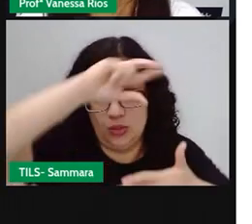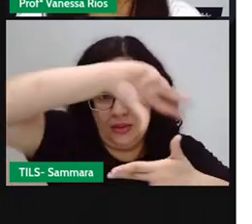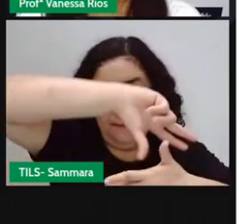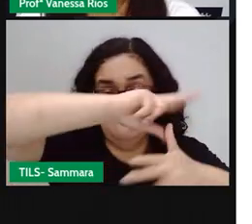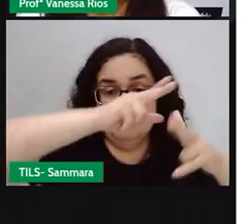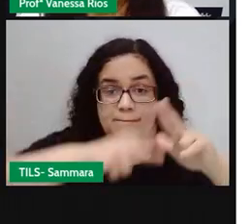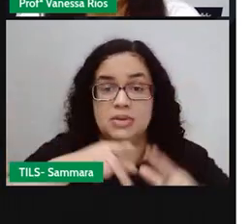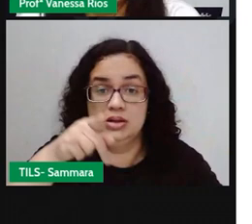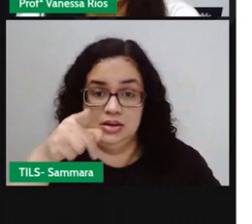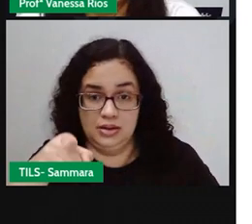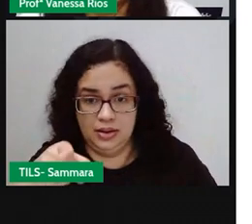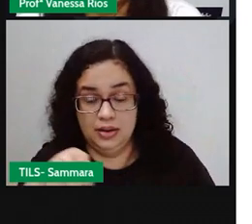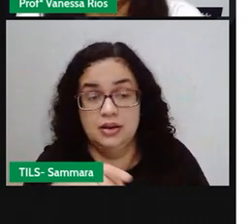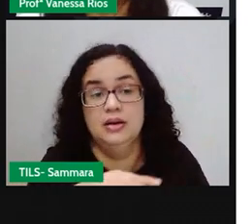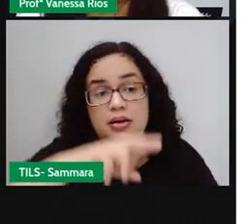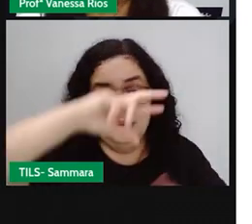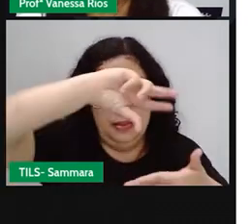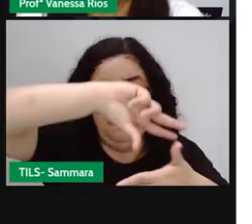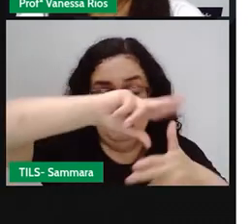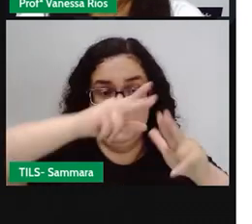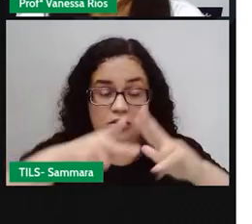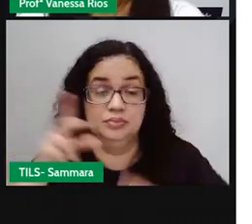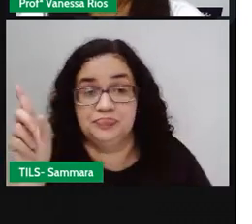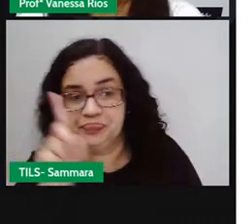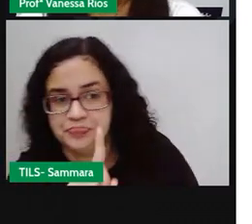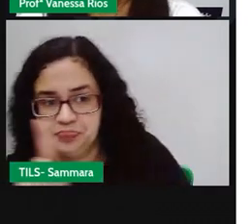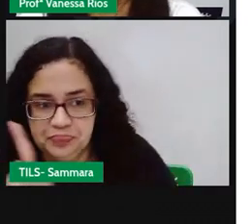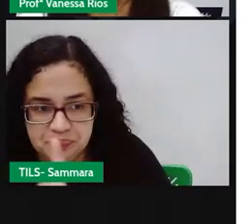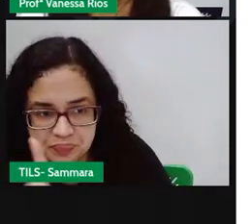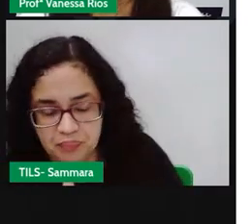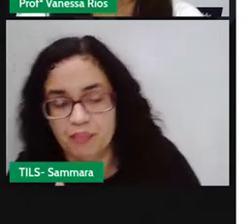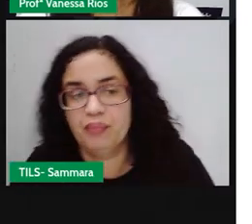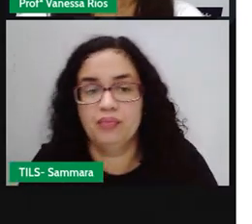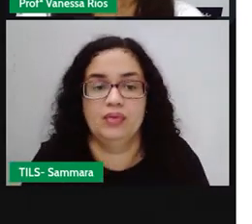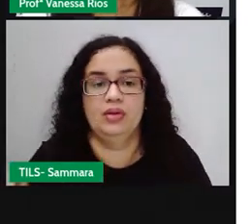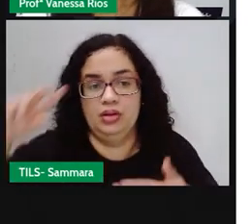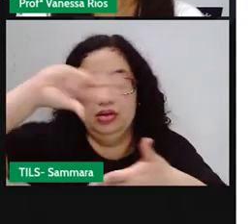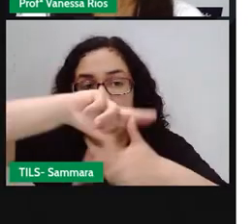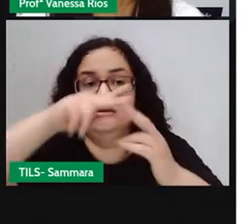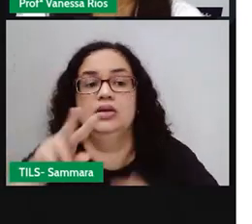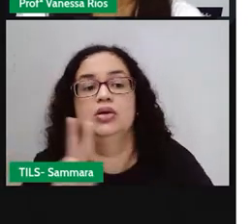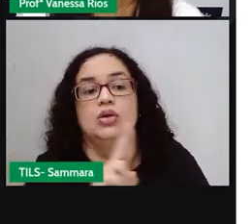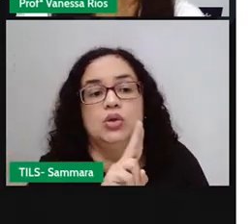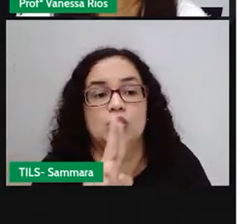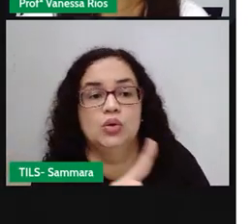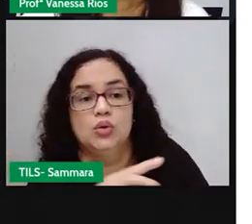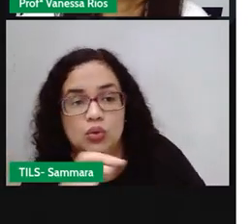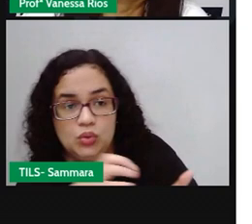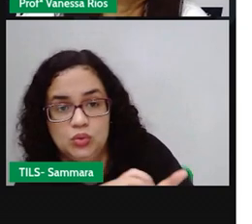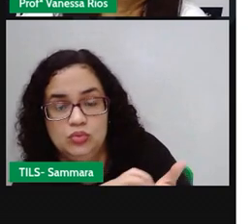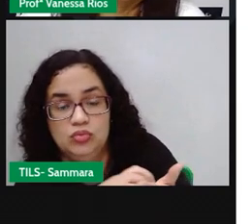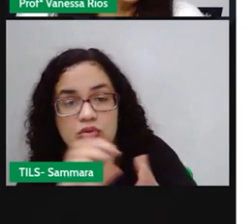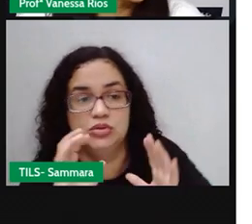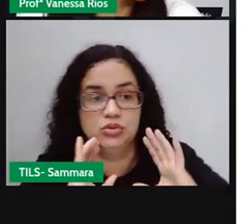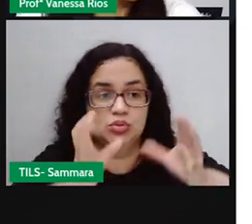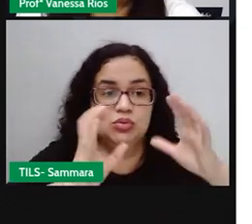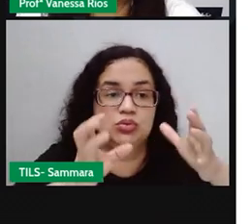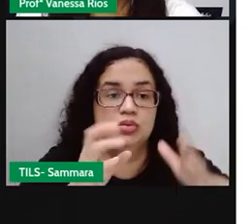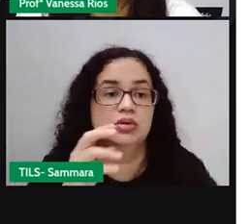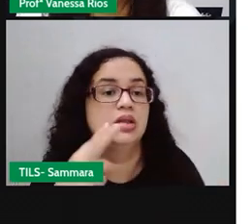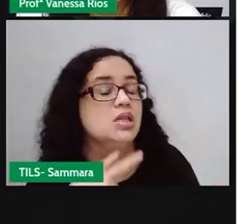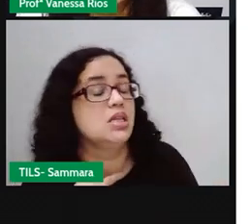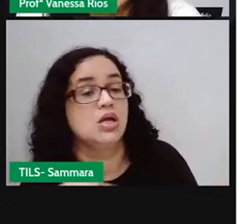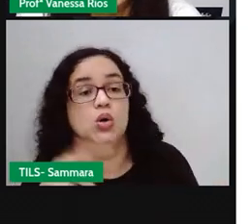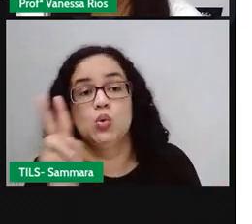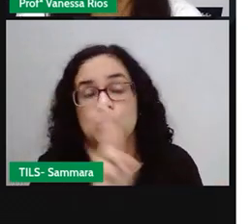e poliedros. Os não poliedros antes eram chamados de figuras que rolam. Hoje a gente já